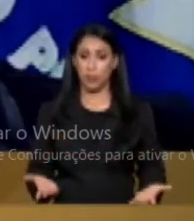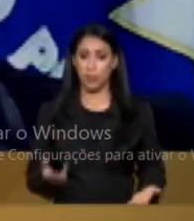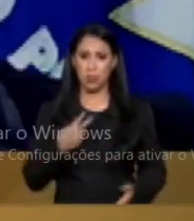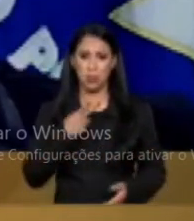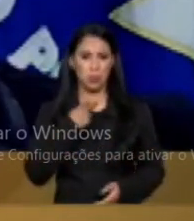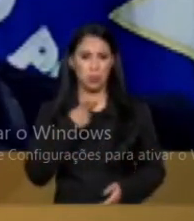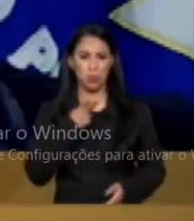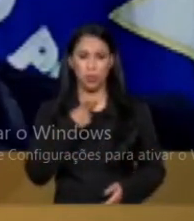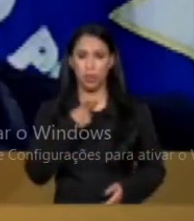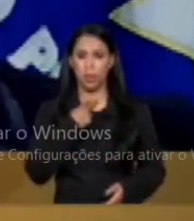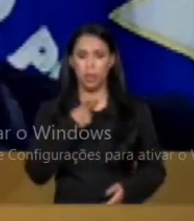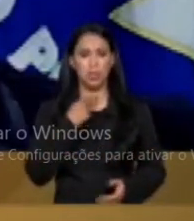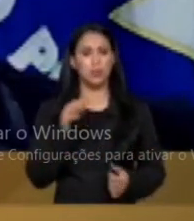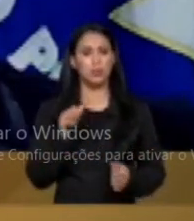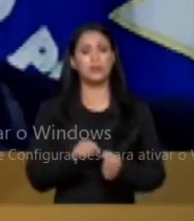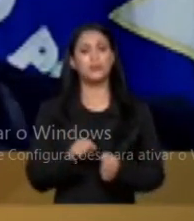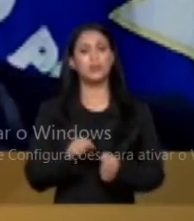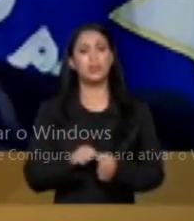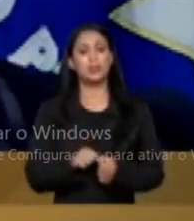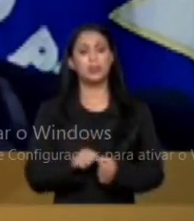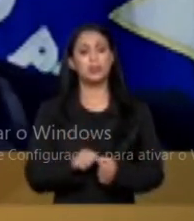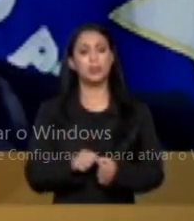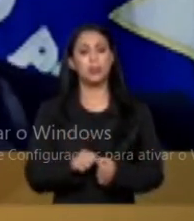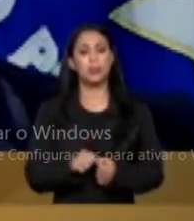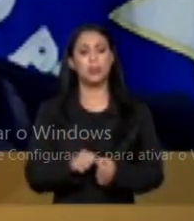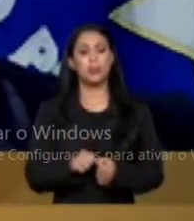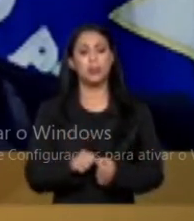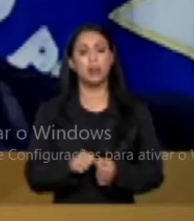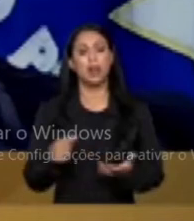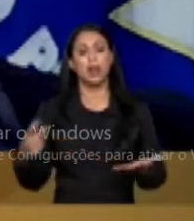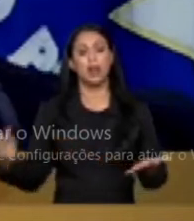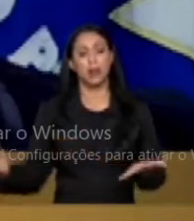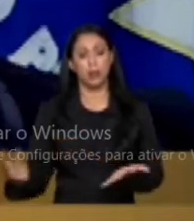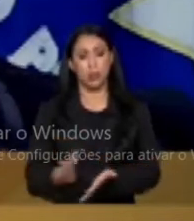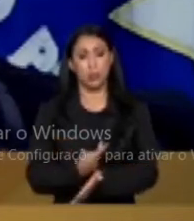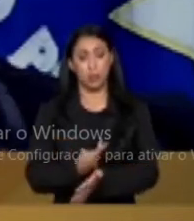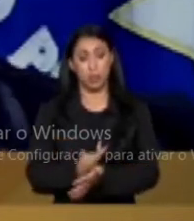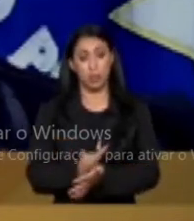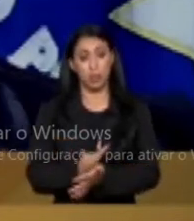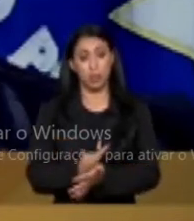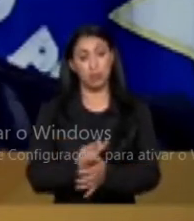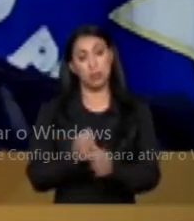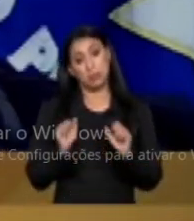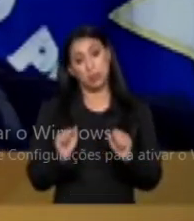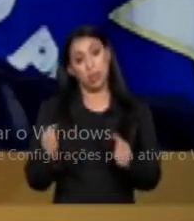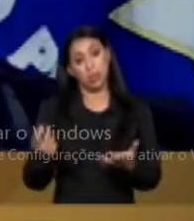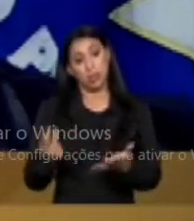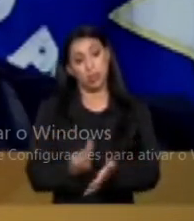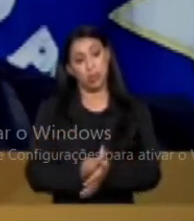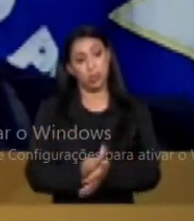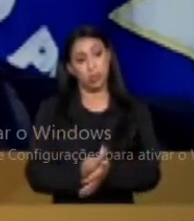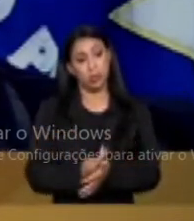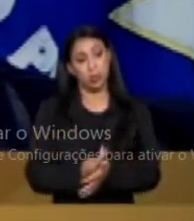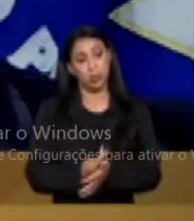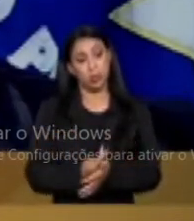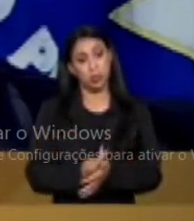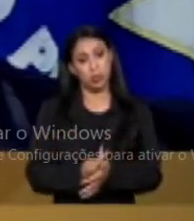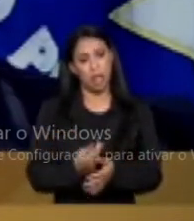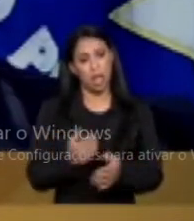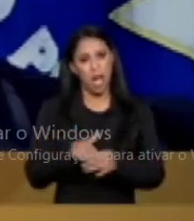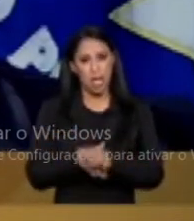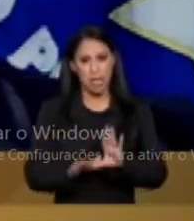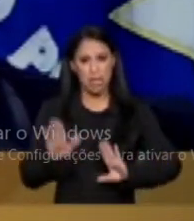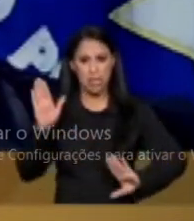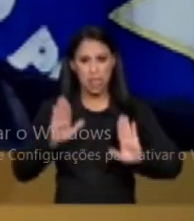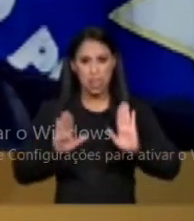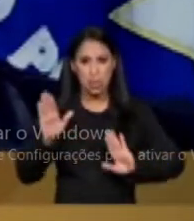podemos mais fazer com que, como acontecia e ainda pode acontecer, as eleições